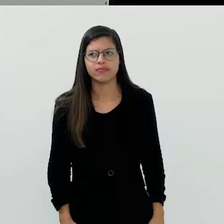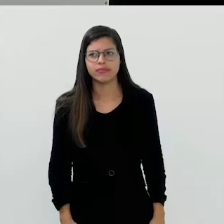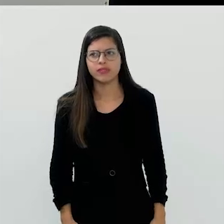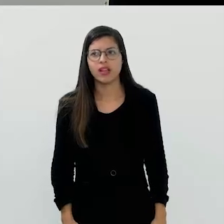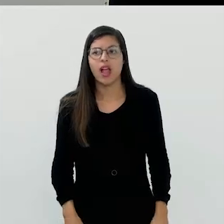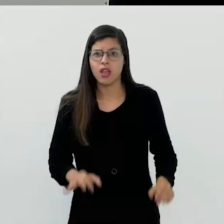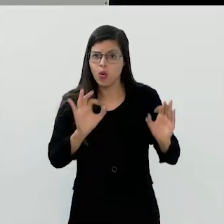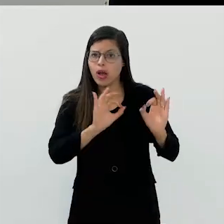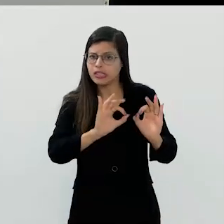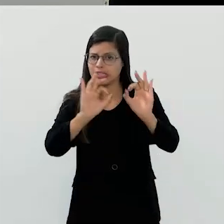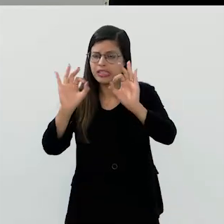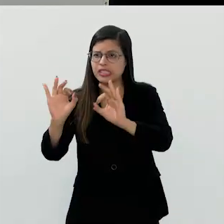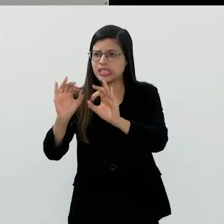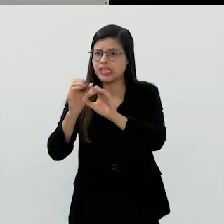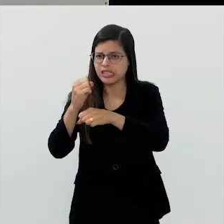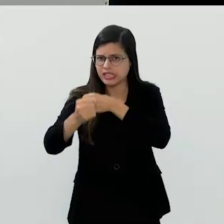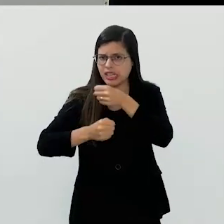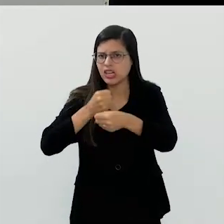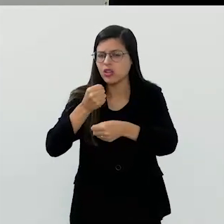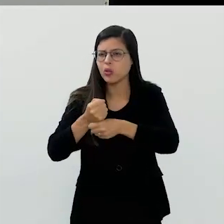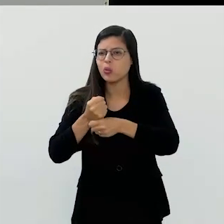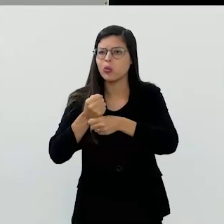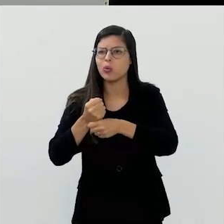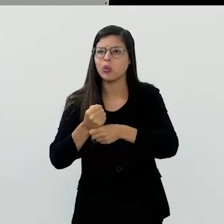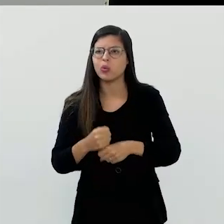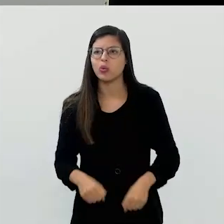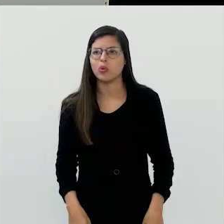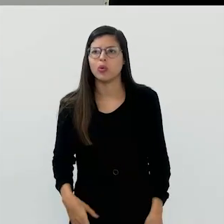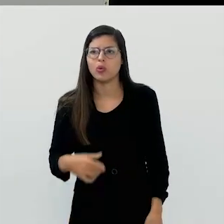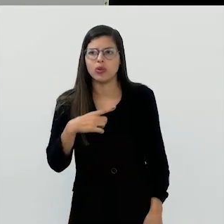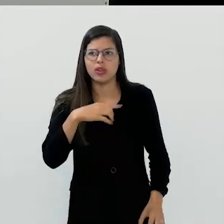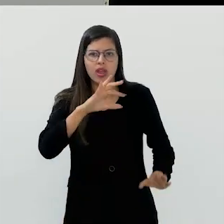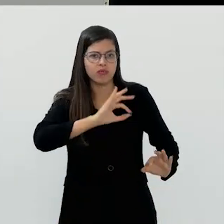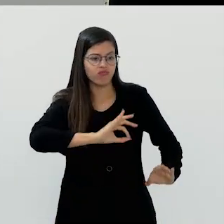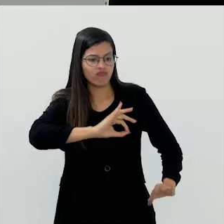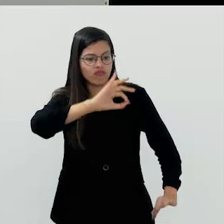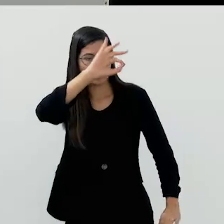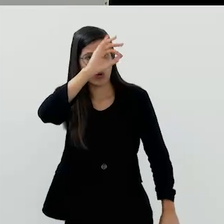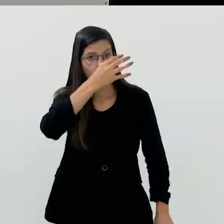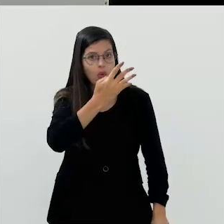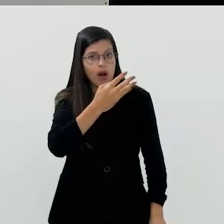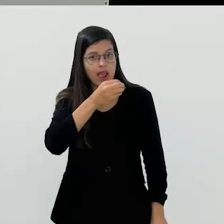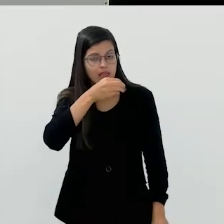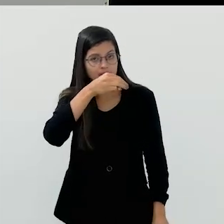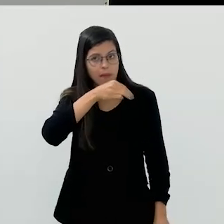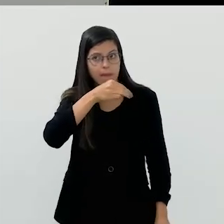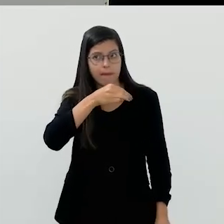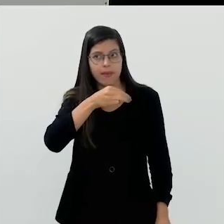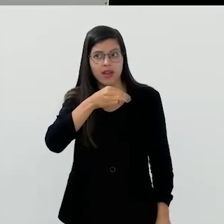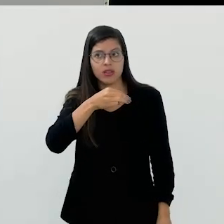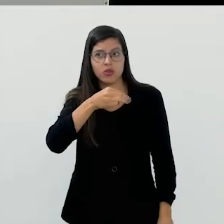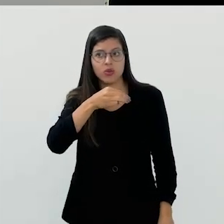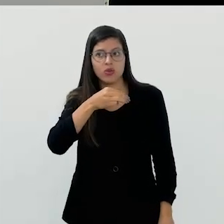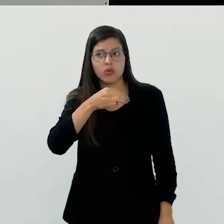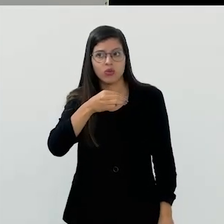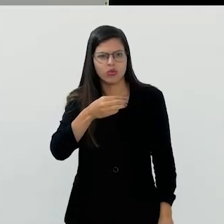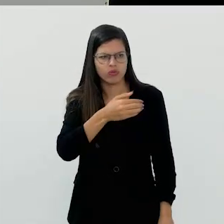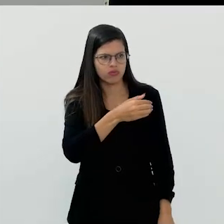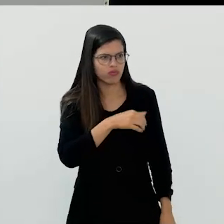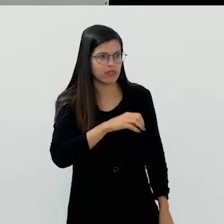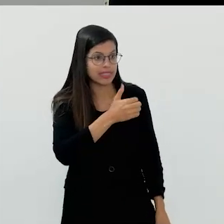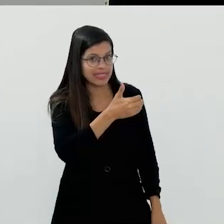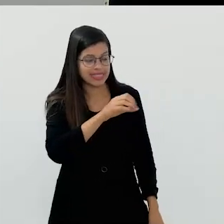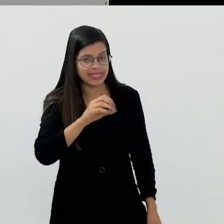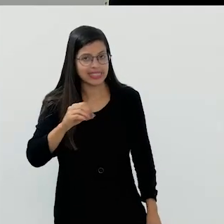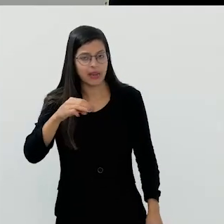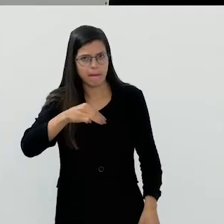pela TV. Belíssimo. Isso era içado pelo guindaste, né? Estava ali a 40 metros de altura. O guindaste, a lança dele, que é 100 metros? É